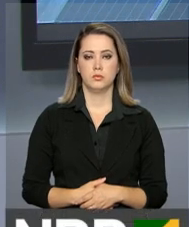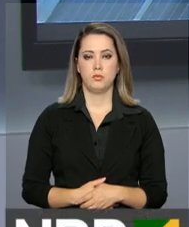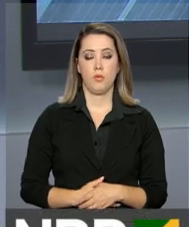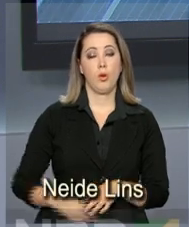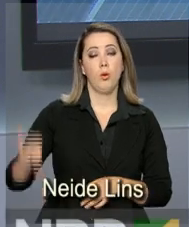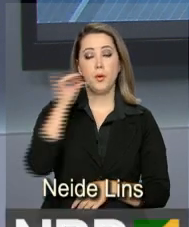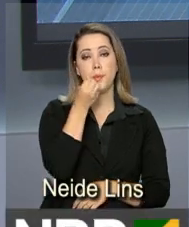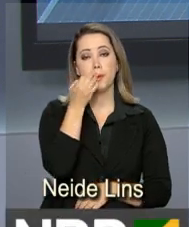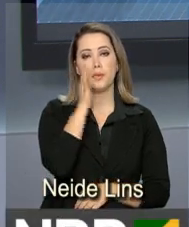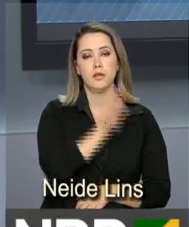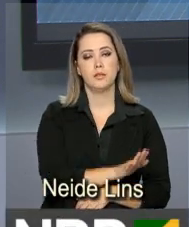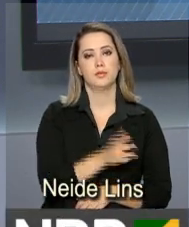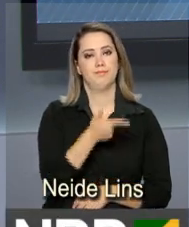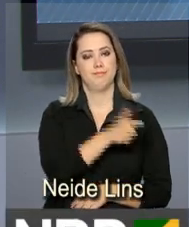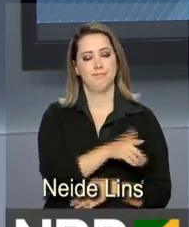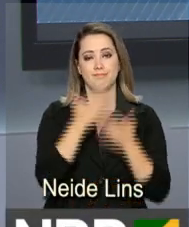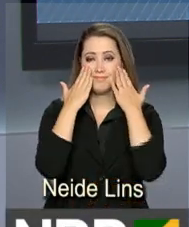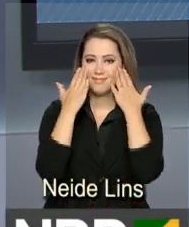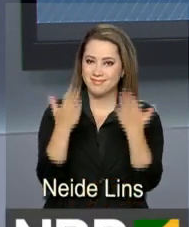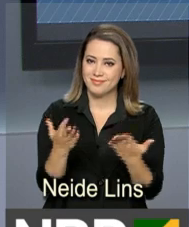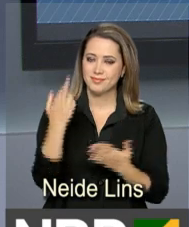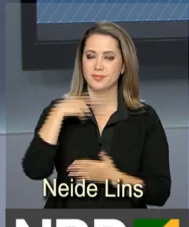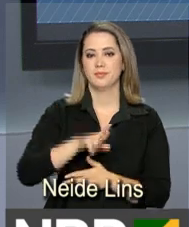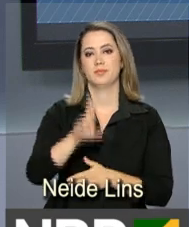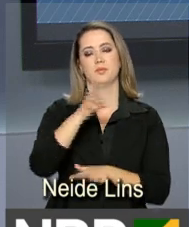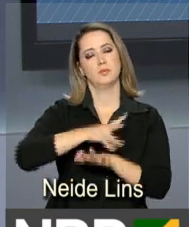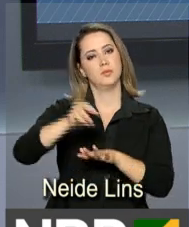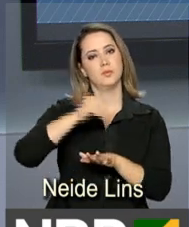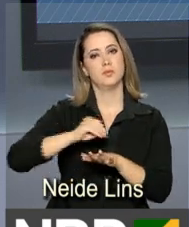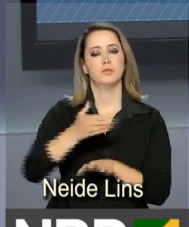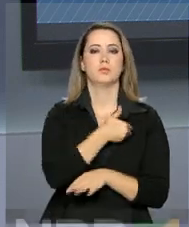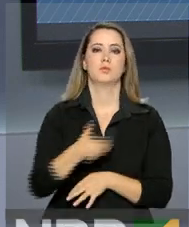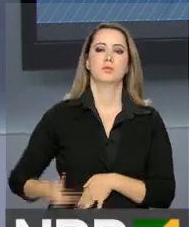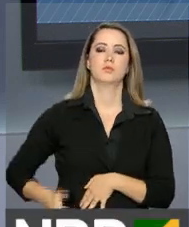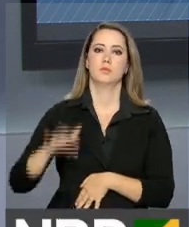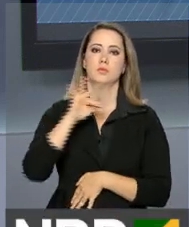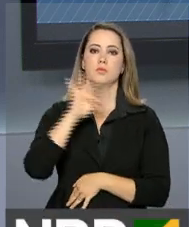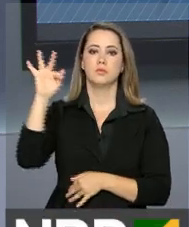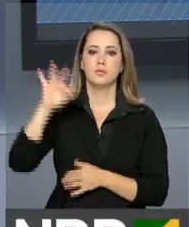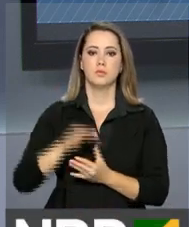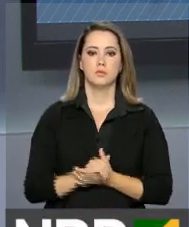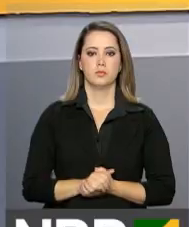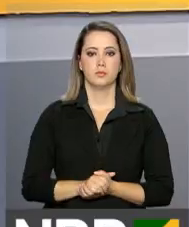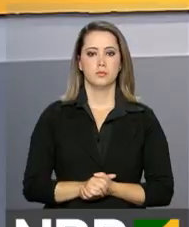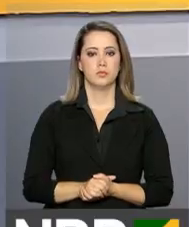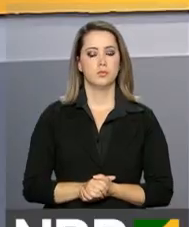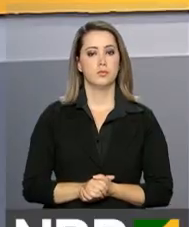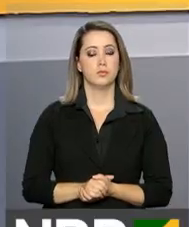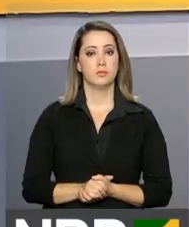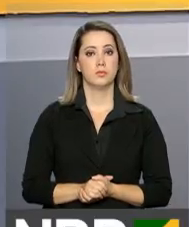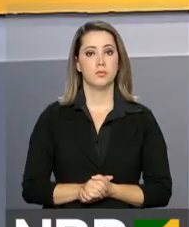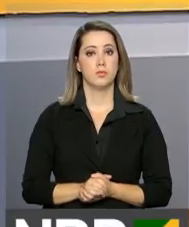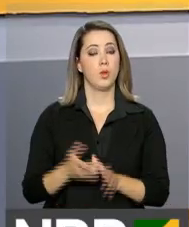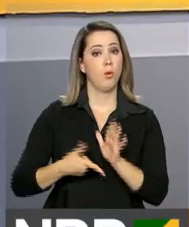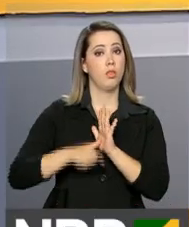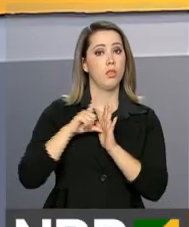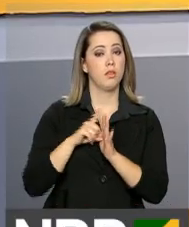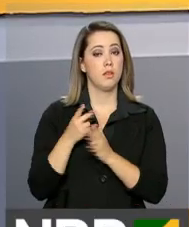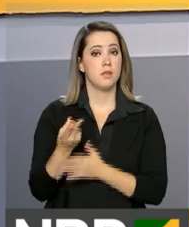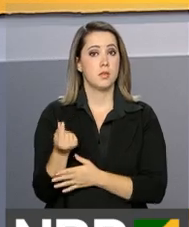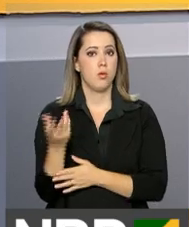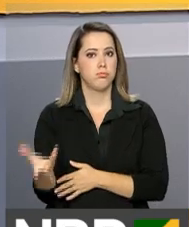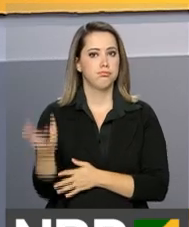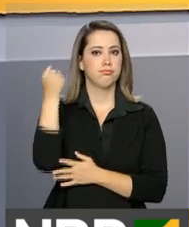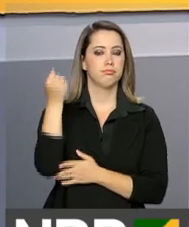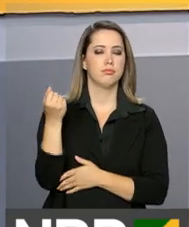Olá, boa tarde. Estamos de volta com o repórter NBR e as notícias do governo federal. Com a antecipação do